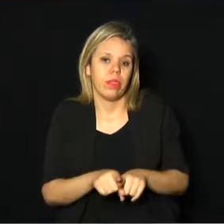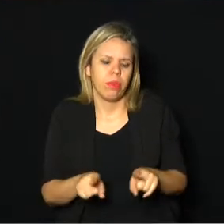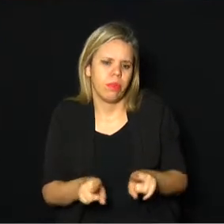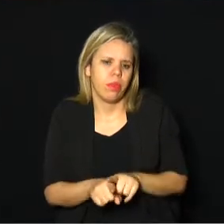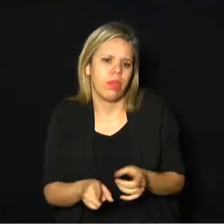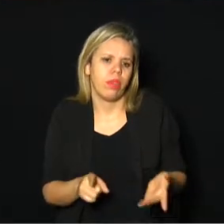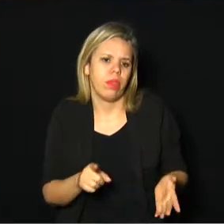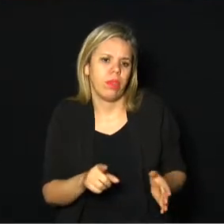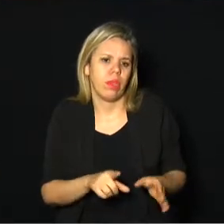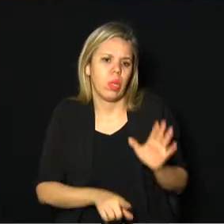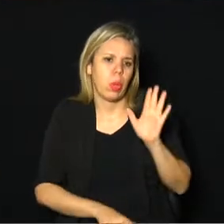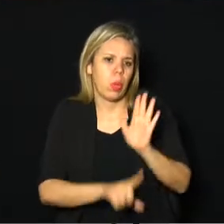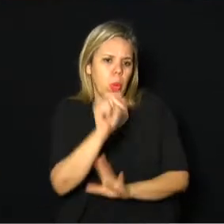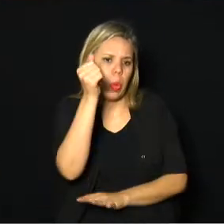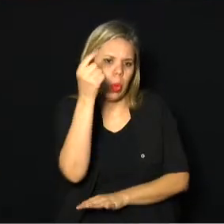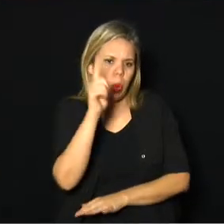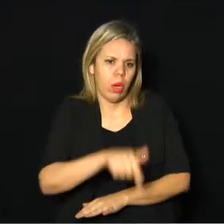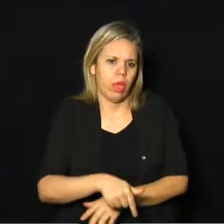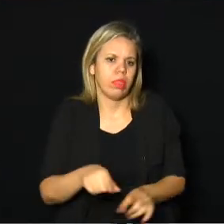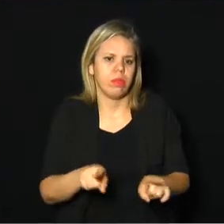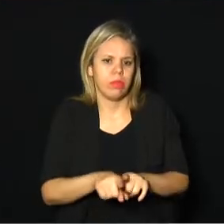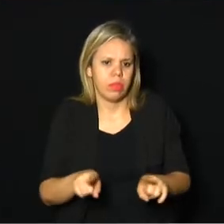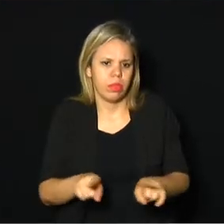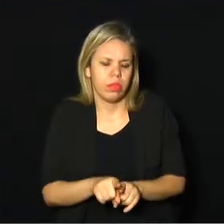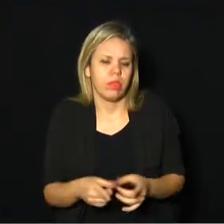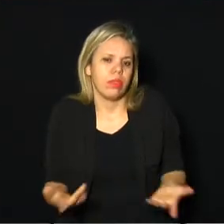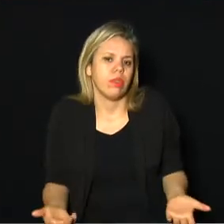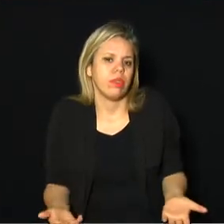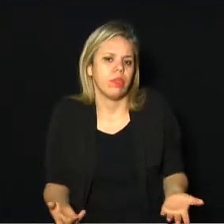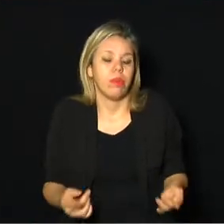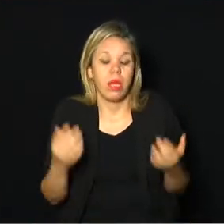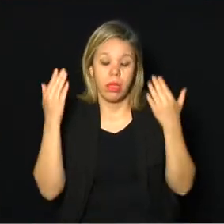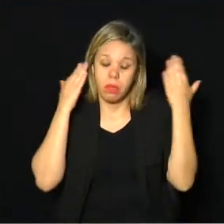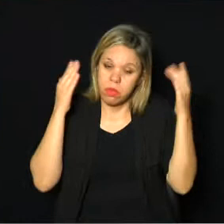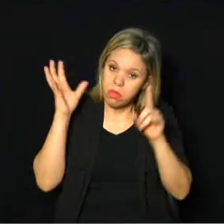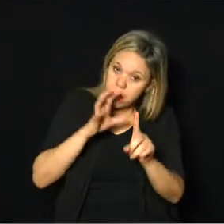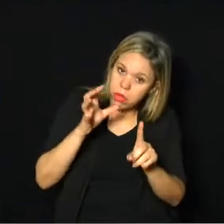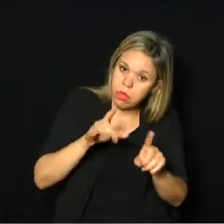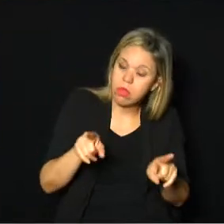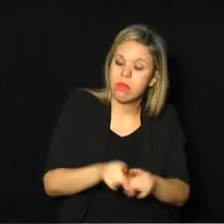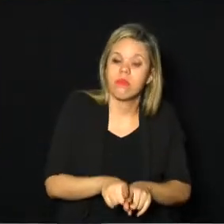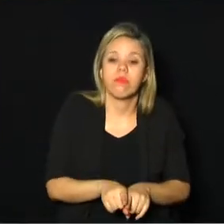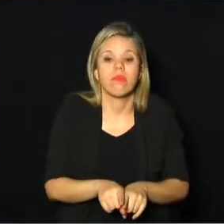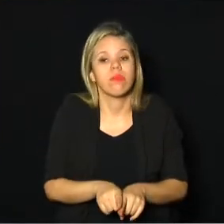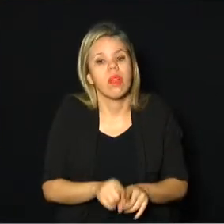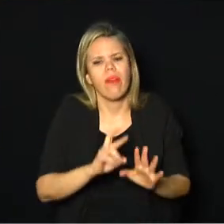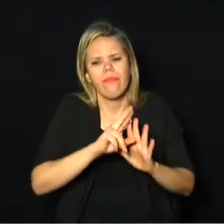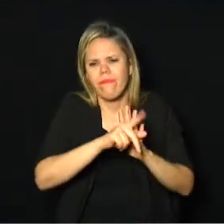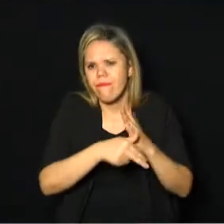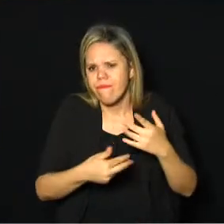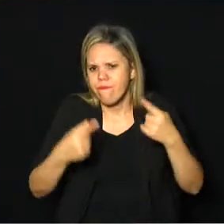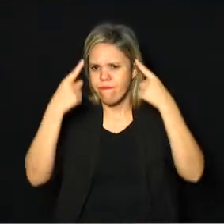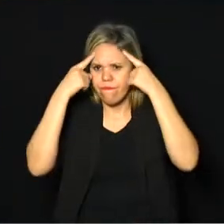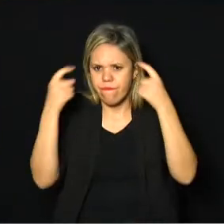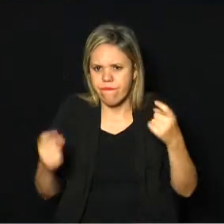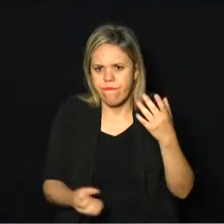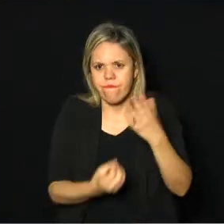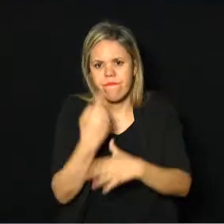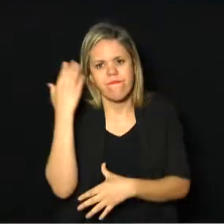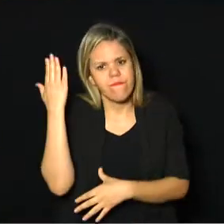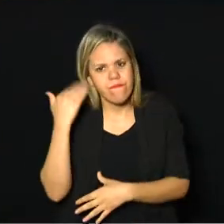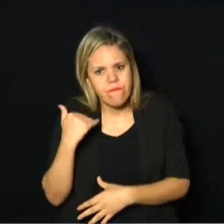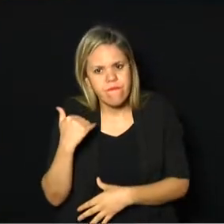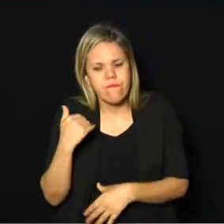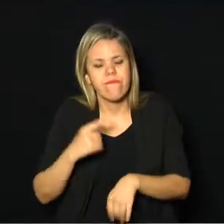é um tipo de violência patrimonial e psicológica também. Então, são uma série de violências que a gente sabe que